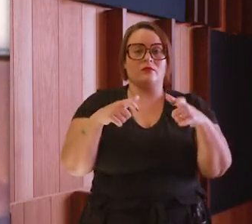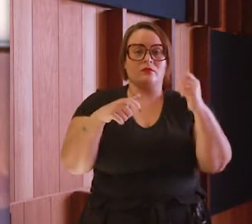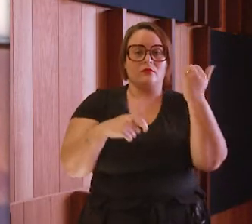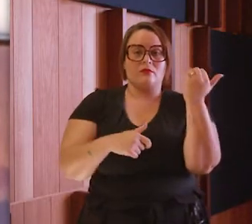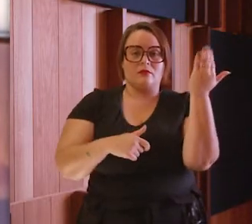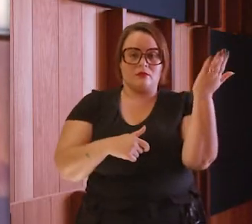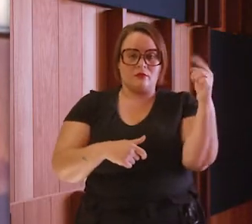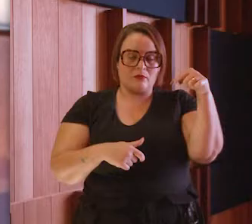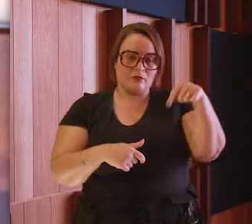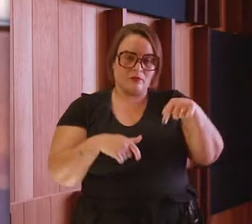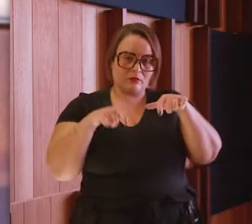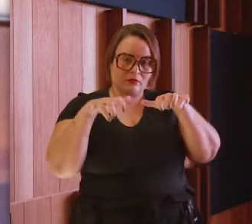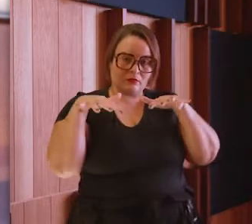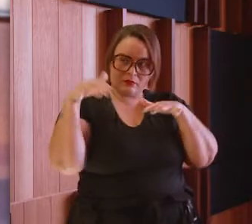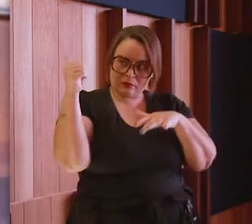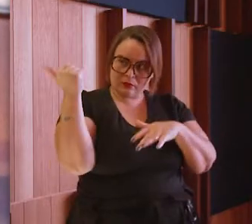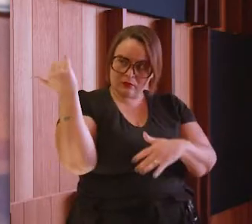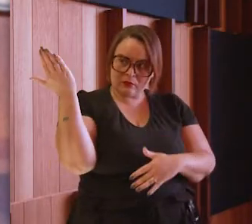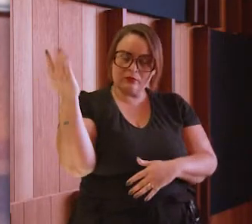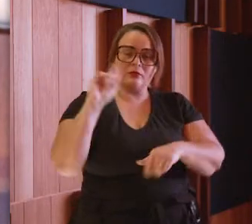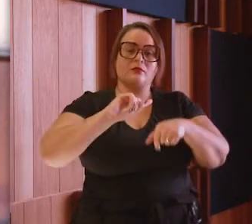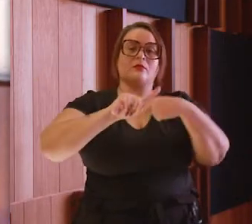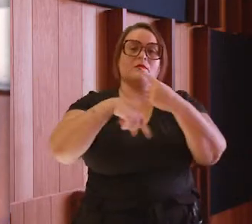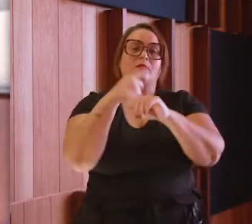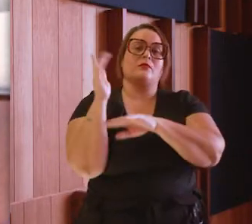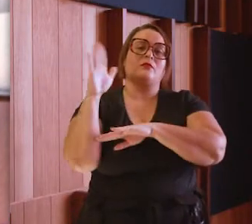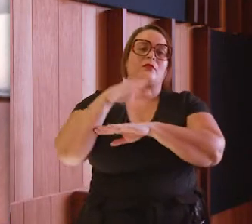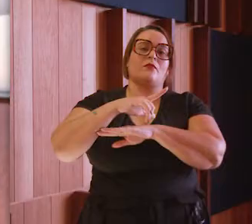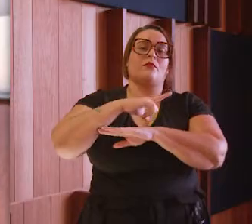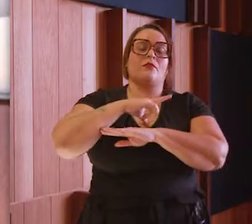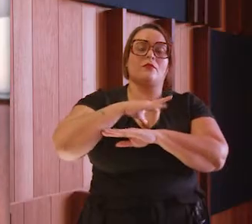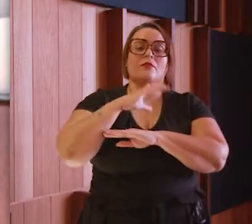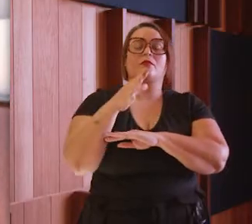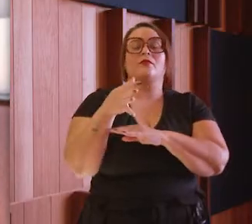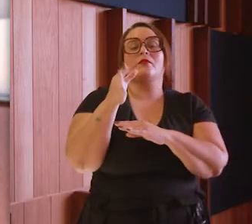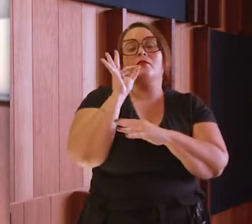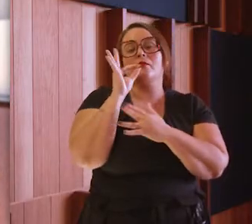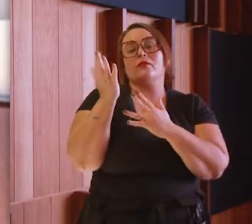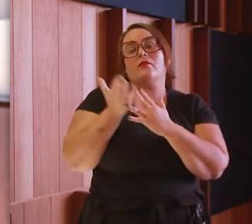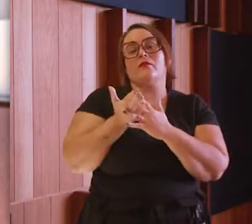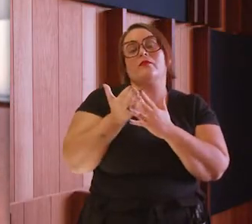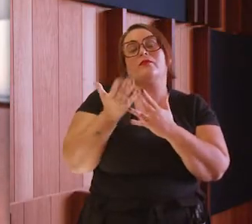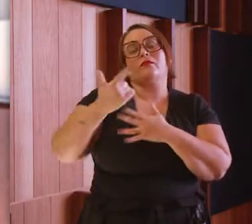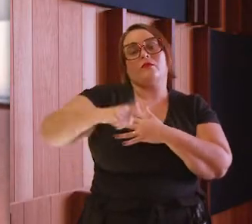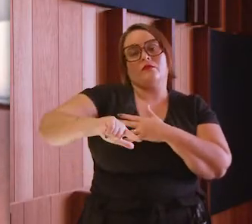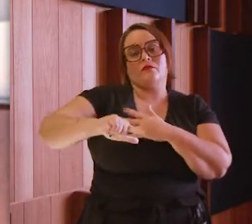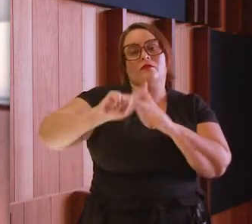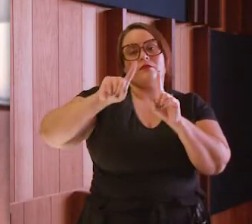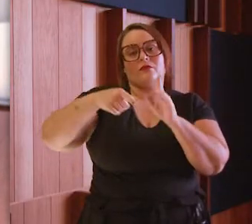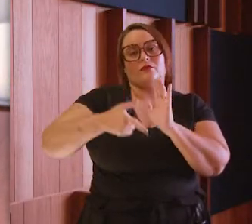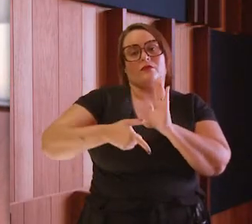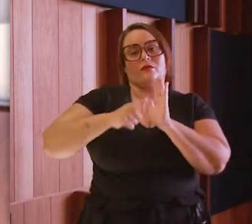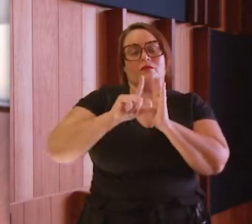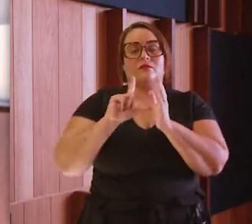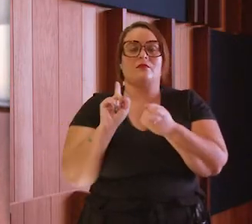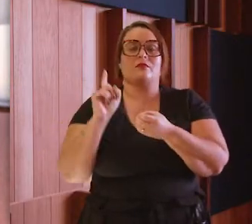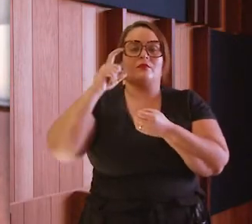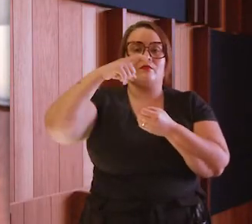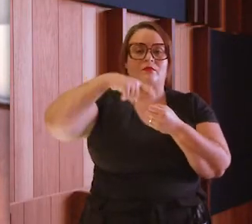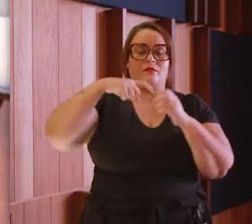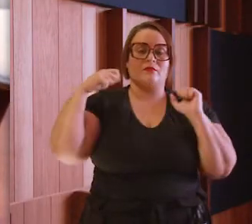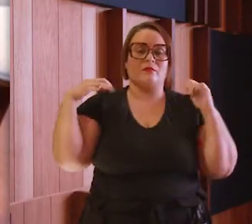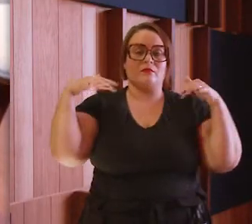da nossa plenária. À tarde, um outro coffee break, que é o que antecede a volta de todos vocês para